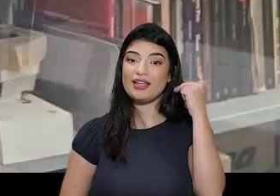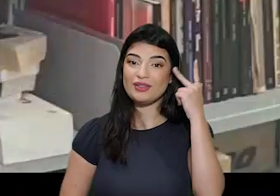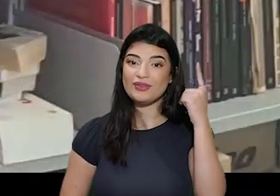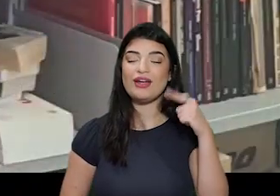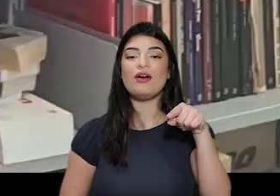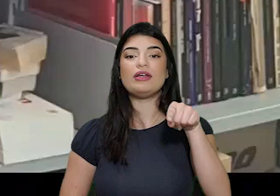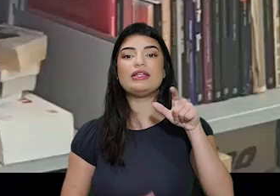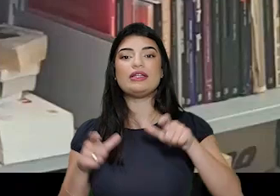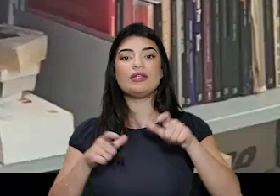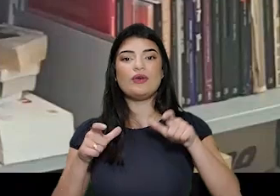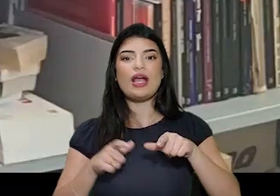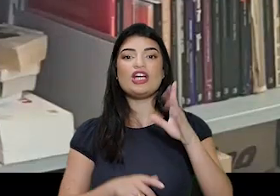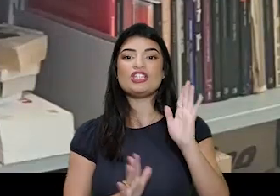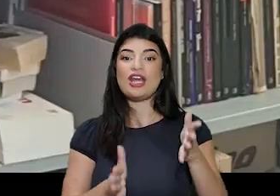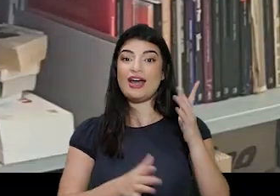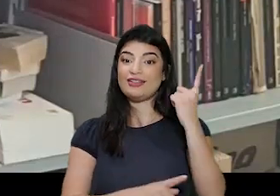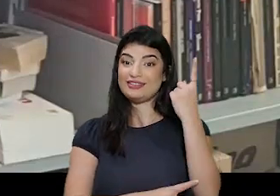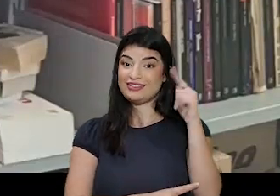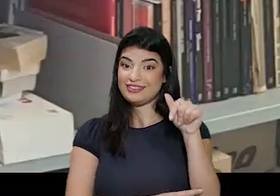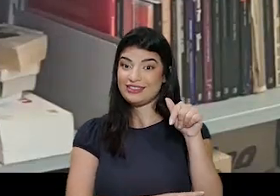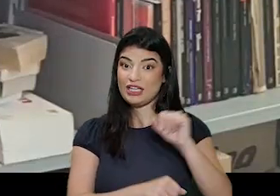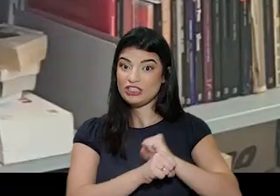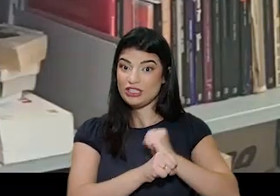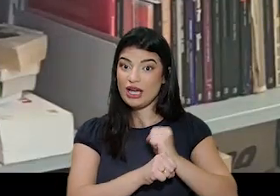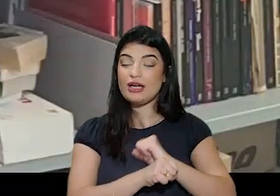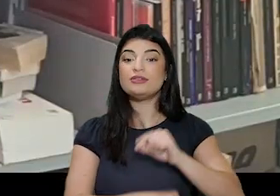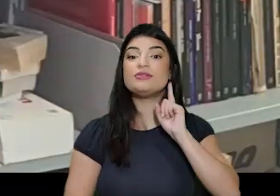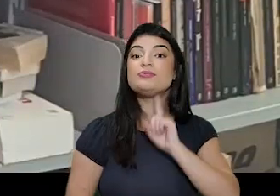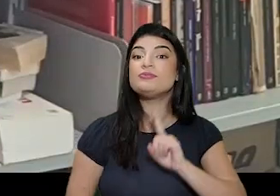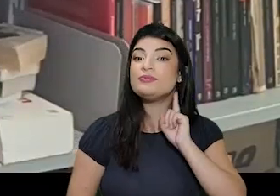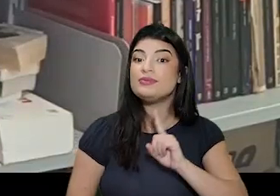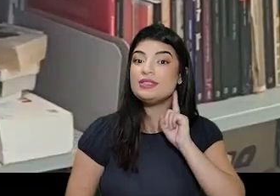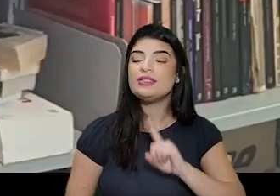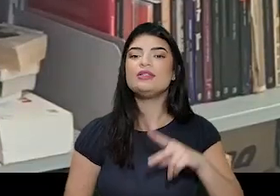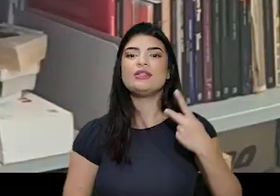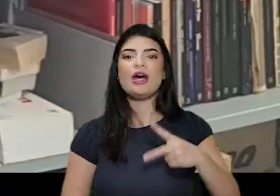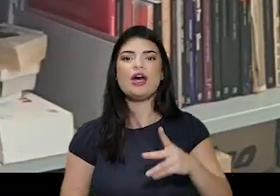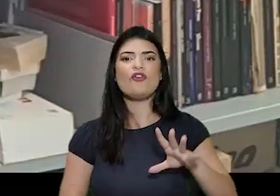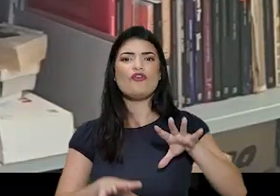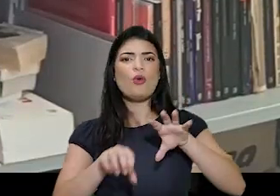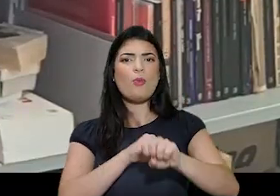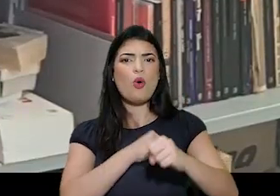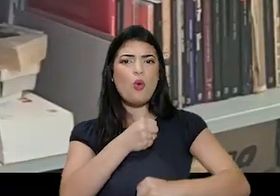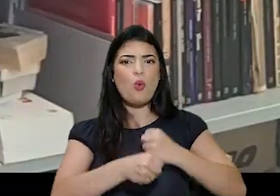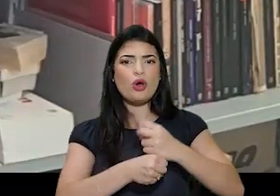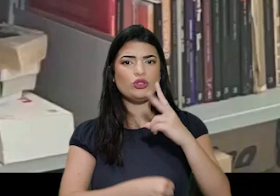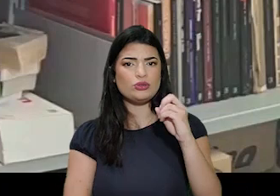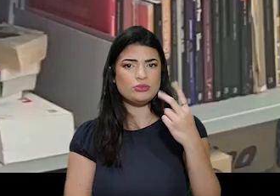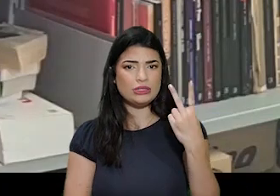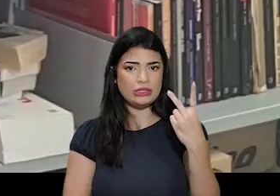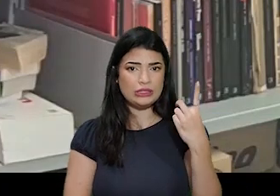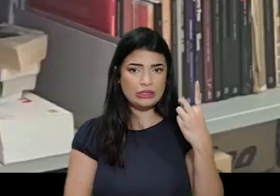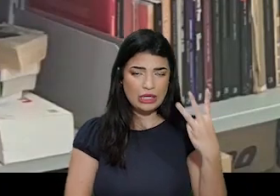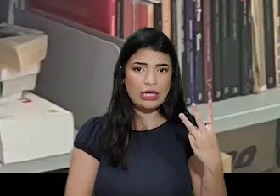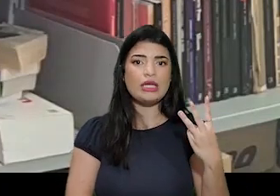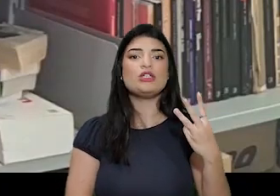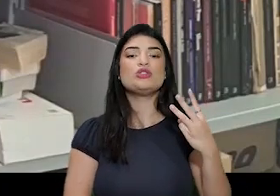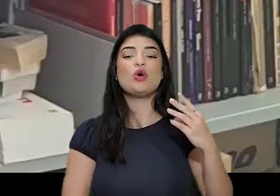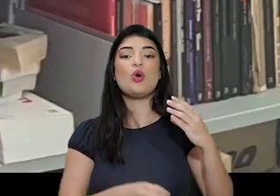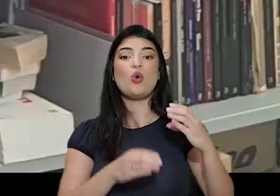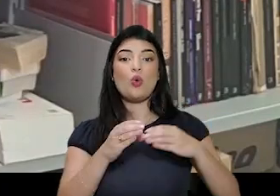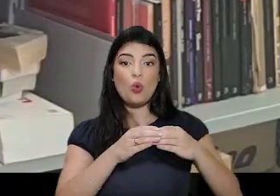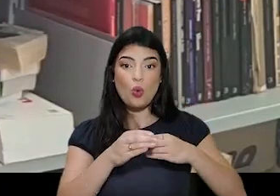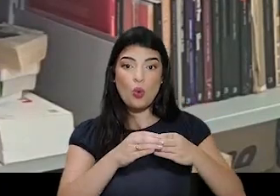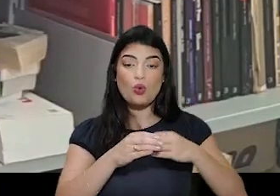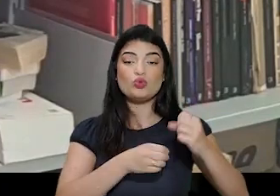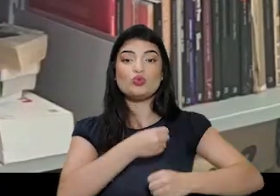Sou natural de Sete Lagoas, estou há 17 anos aqui em Fortuna de Minas. Formei em 2003, fiz o